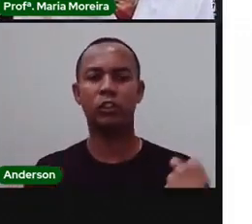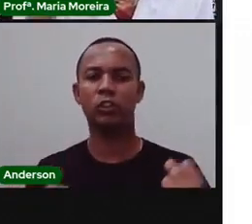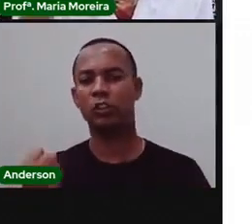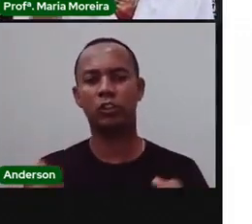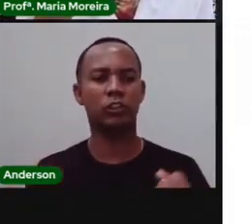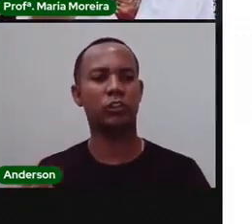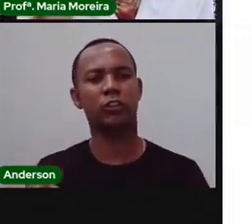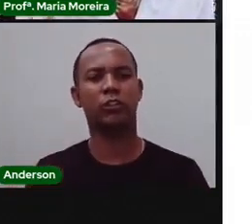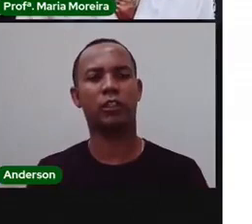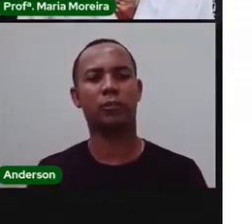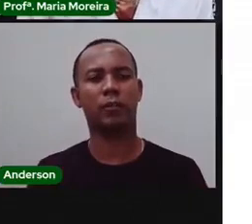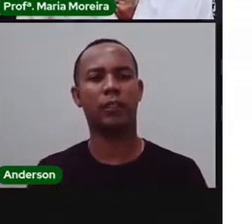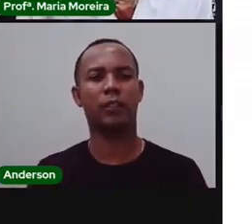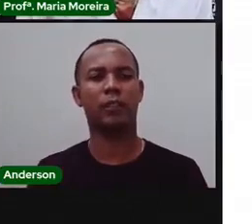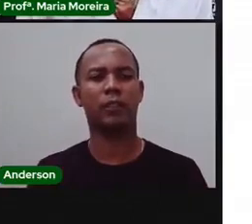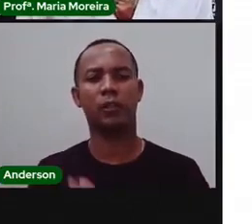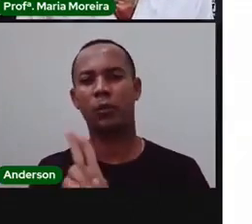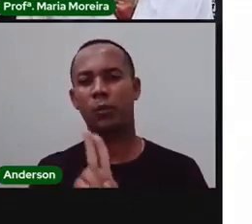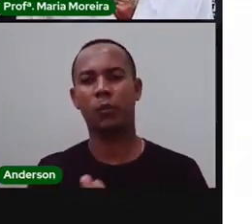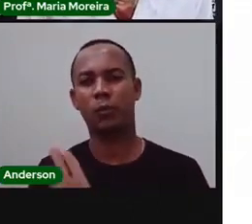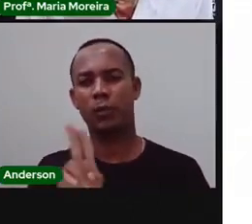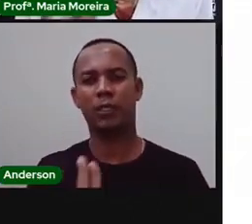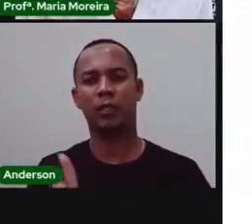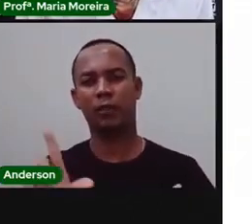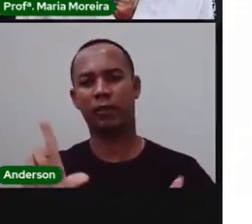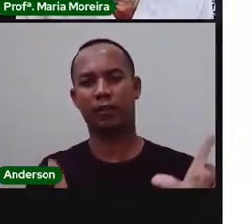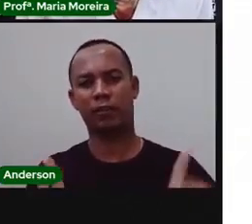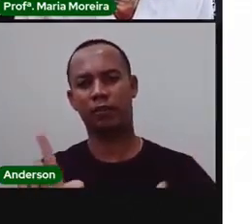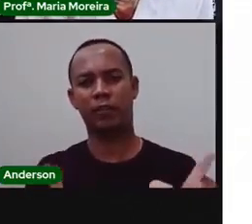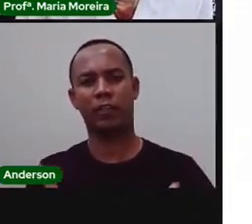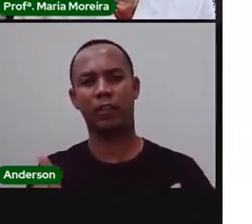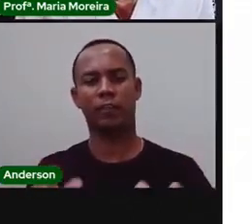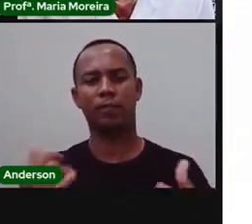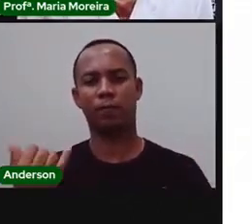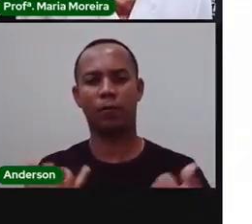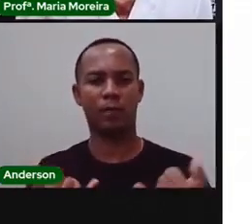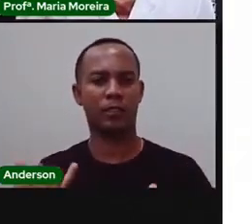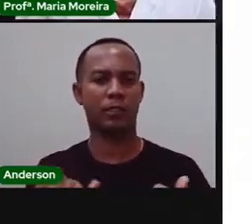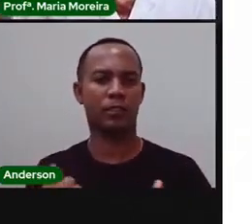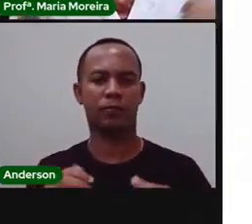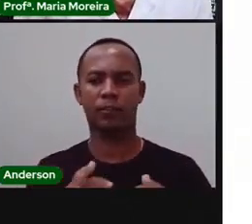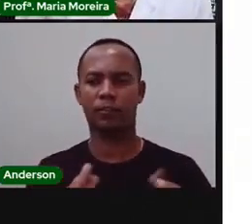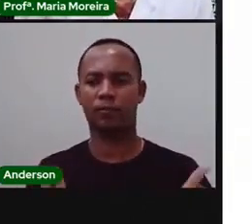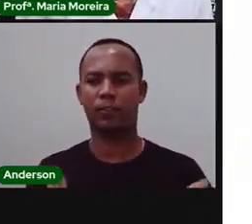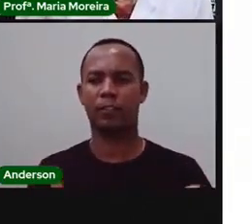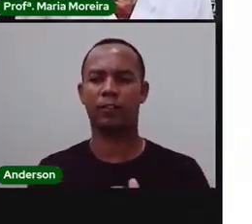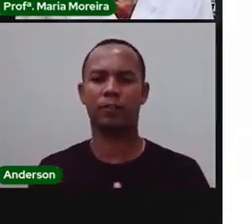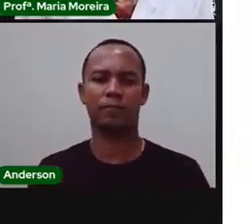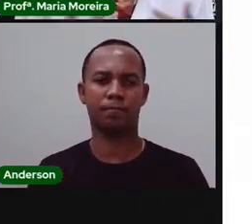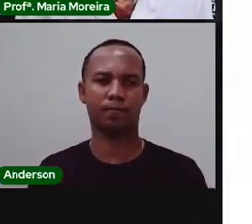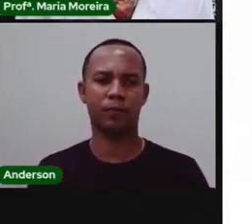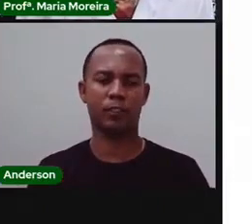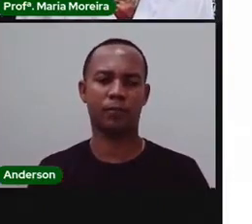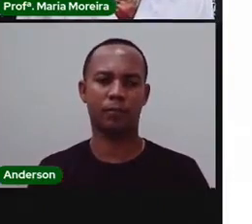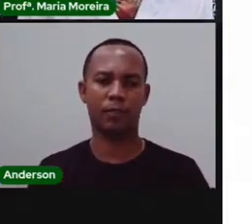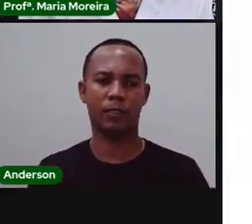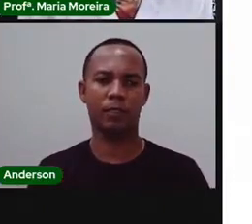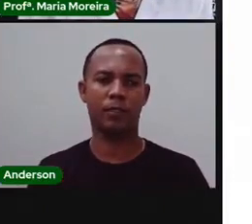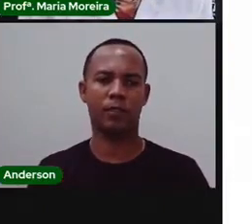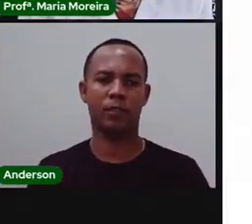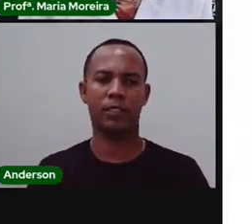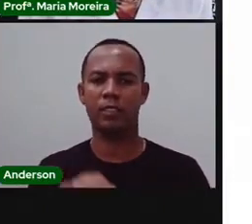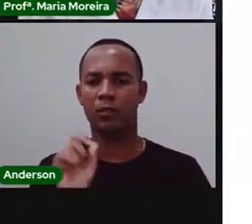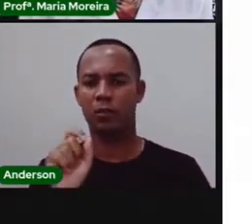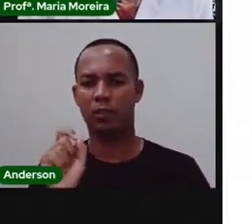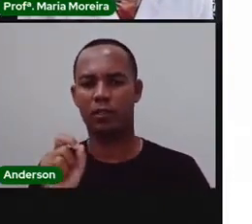dirigir, ela usa a TV para se informar, e ela usa muito o que também? A internet, os sites para